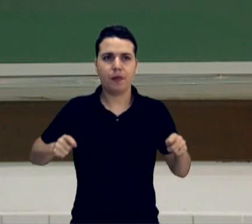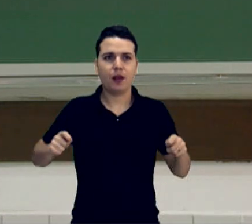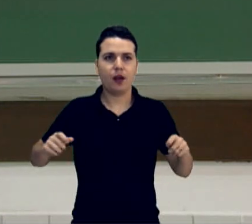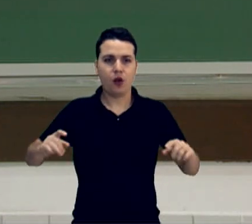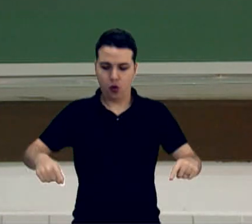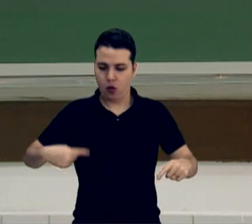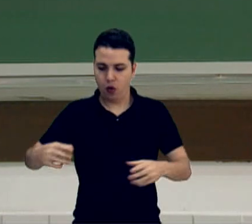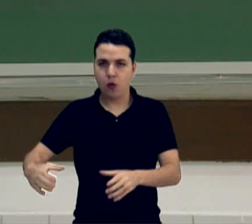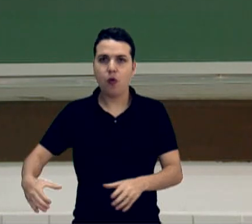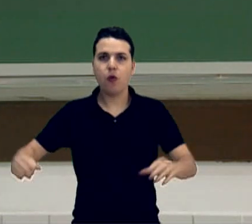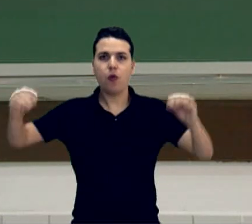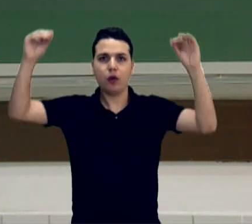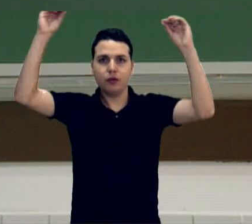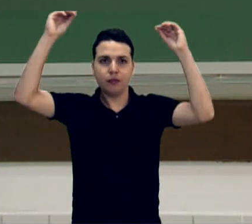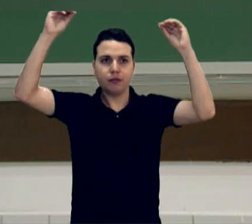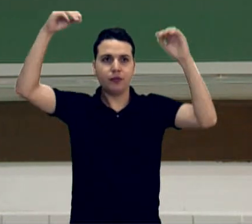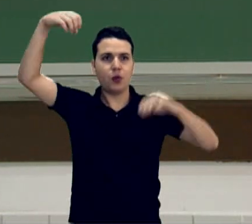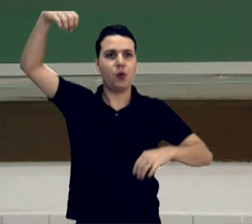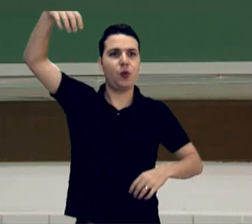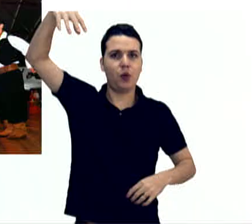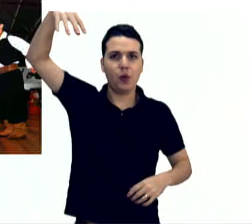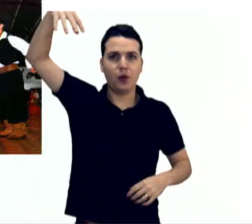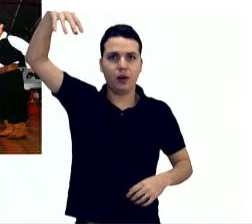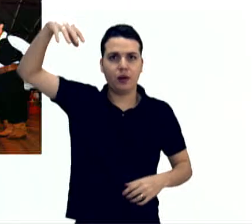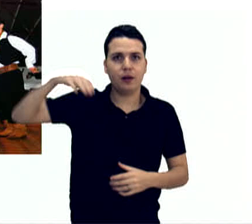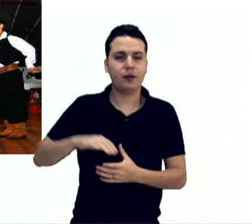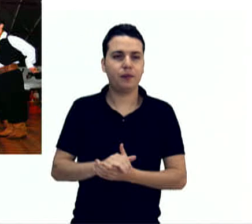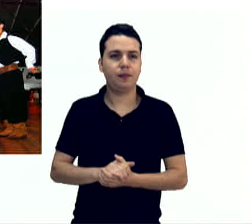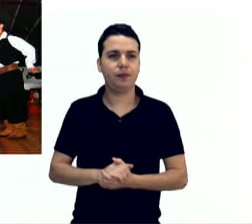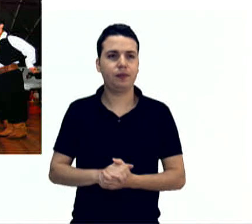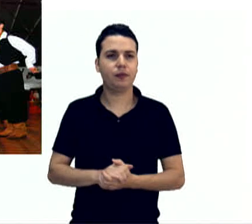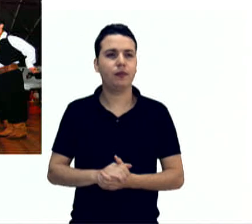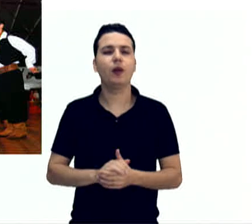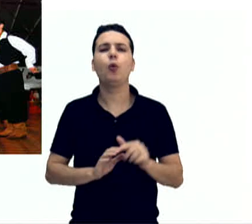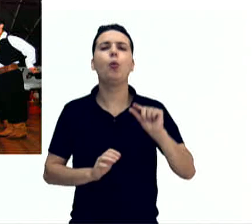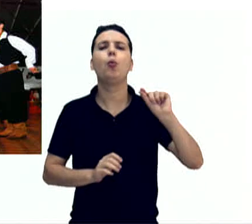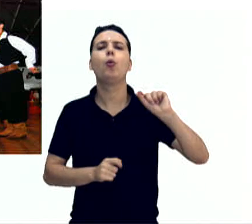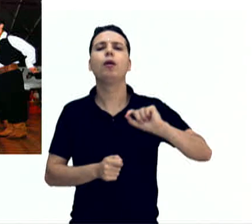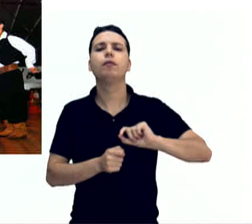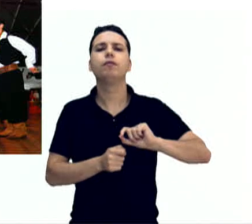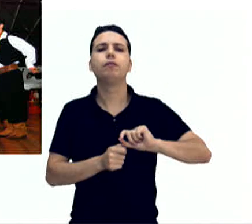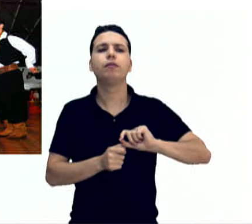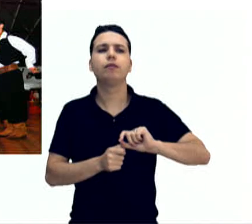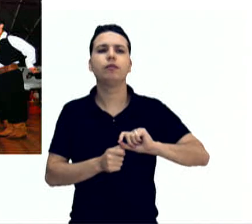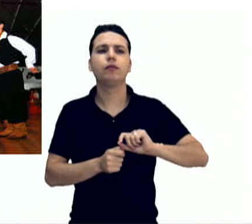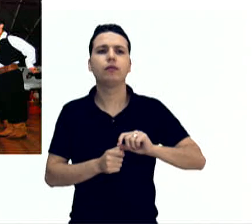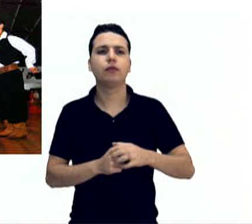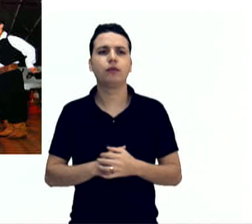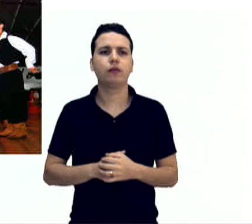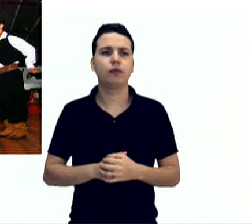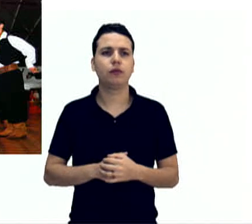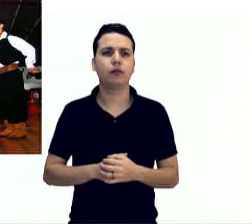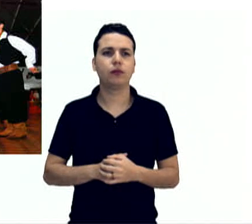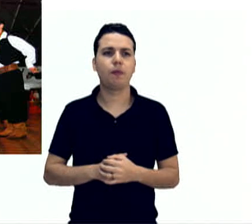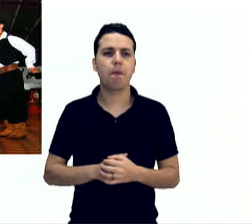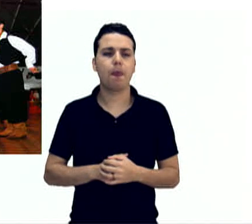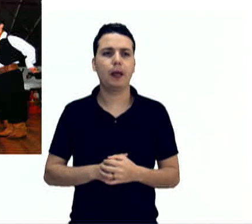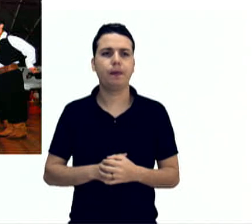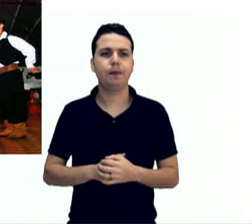um pendente, né? E de luz, e ali o que faz, né, gente? Um lustre, né?